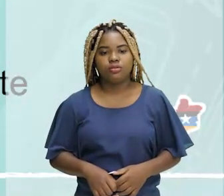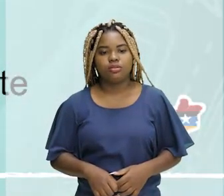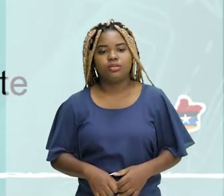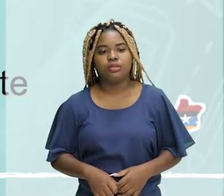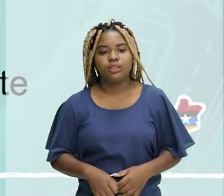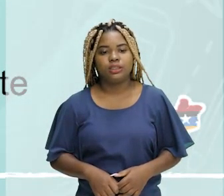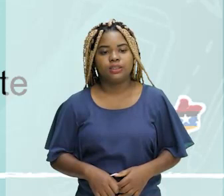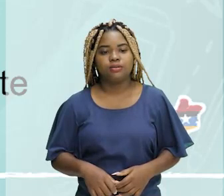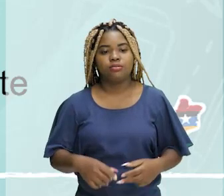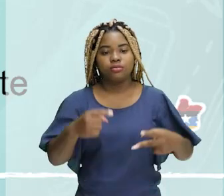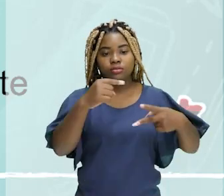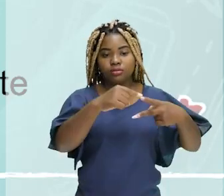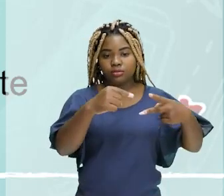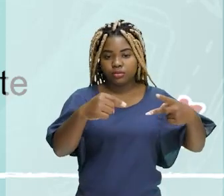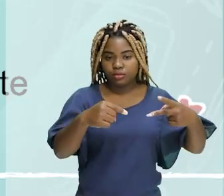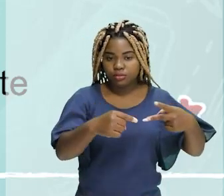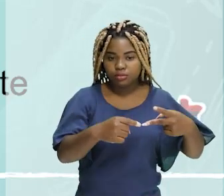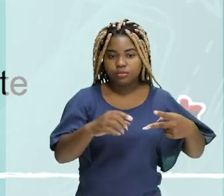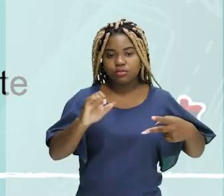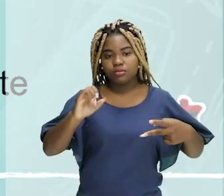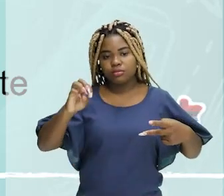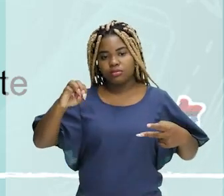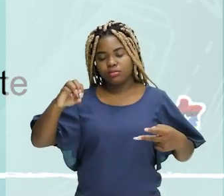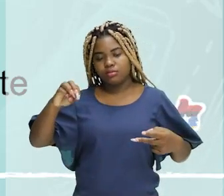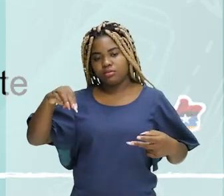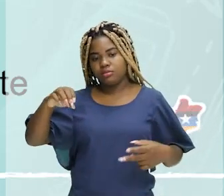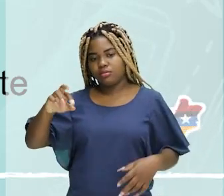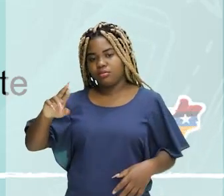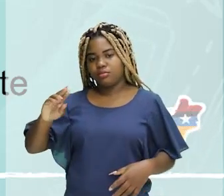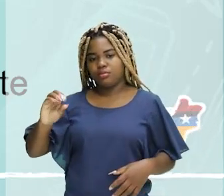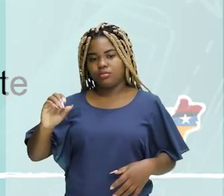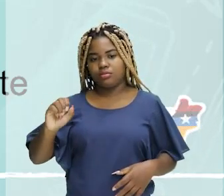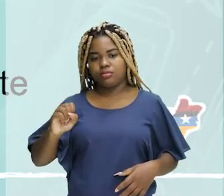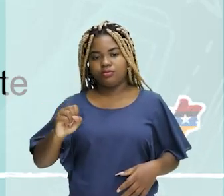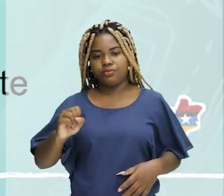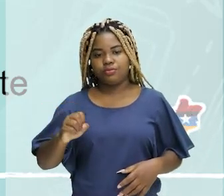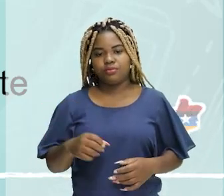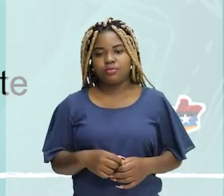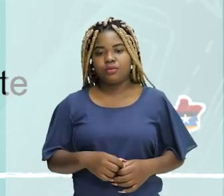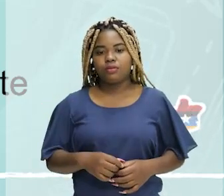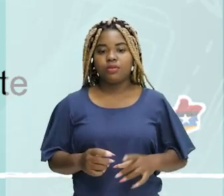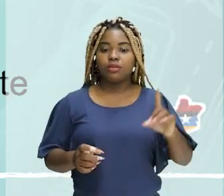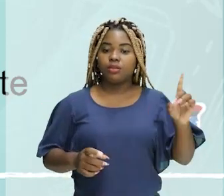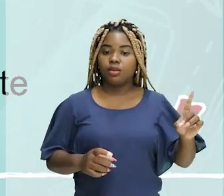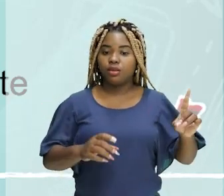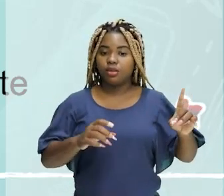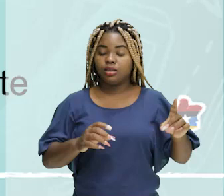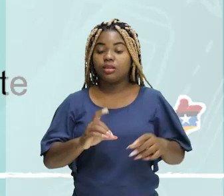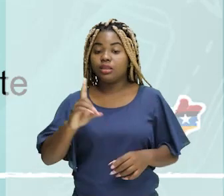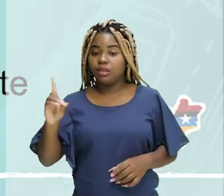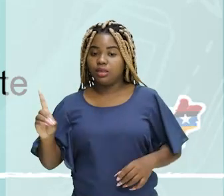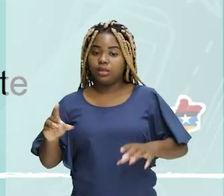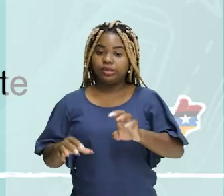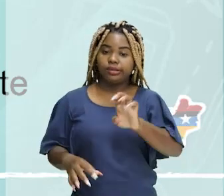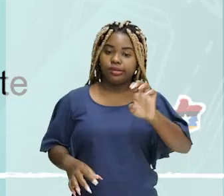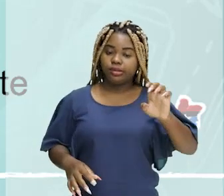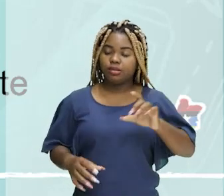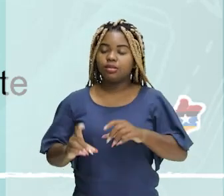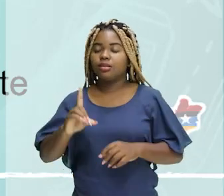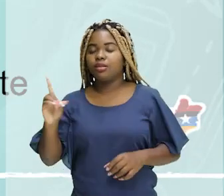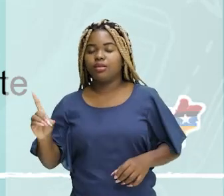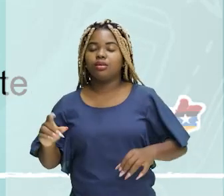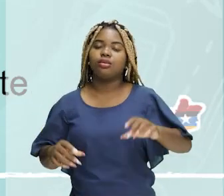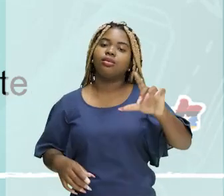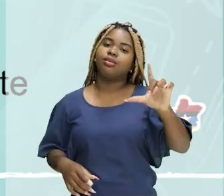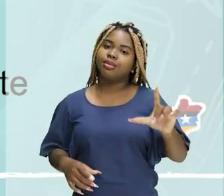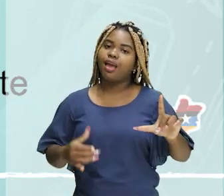Dois isômeros opticamente ativos, né, destrógeno e levógeno, D e L, que apresentam o